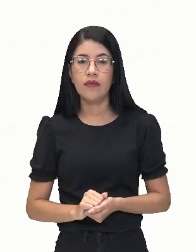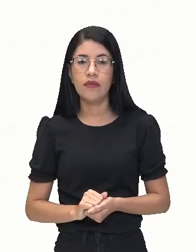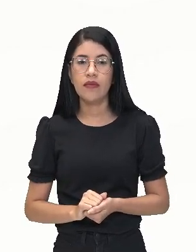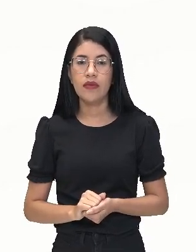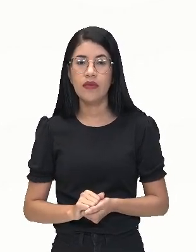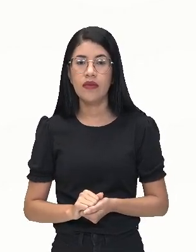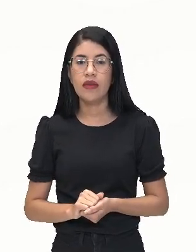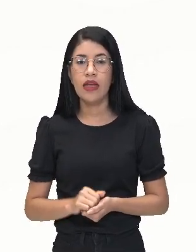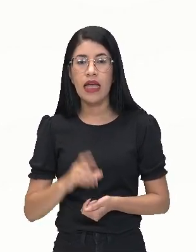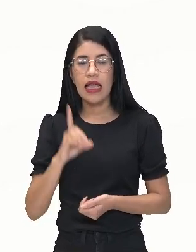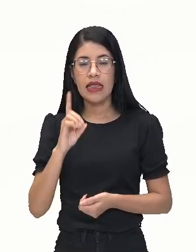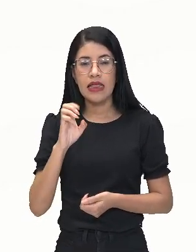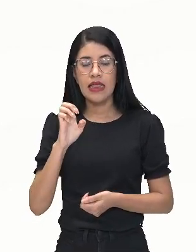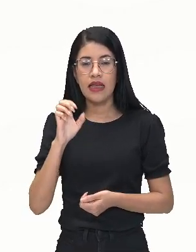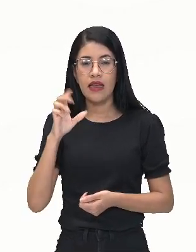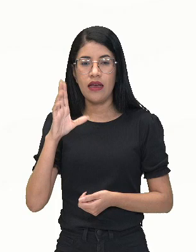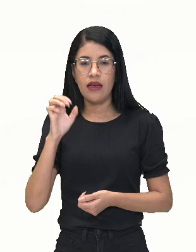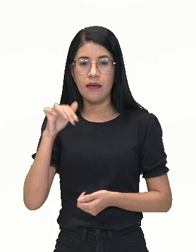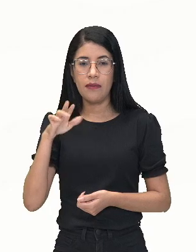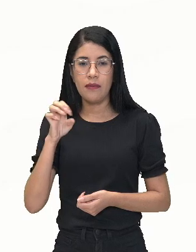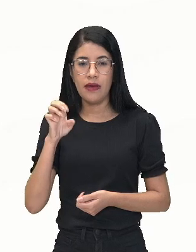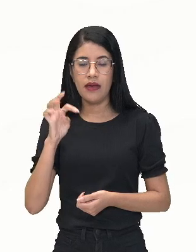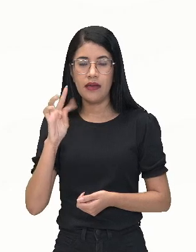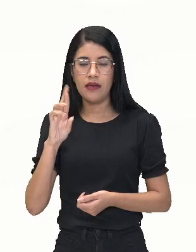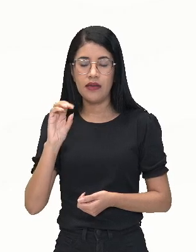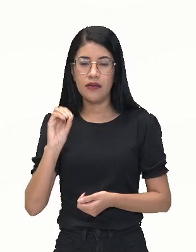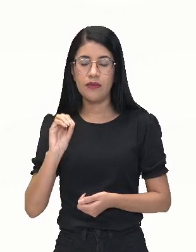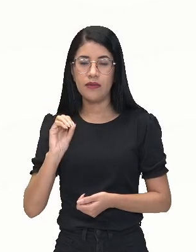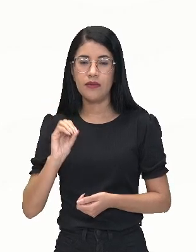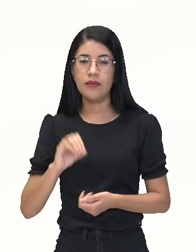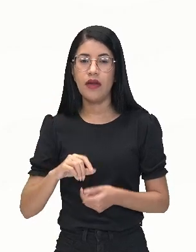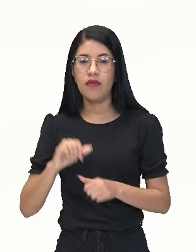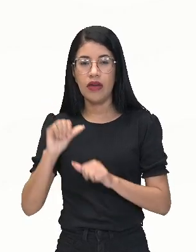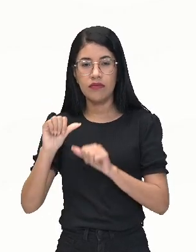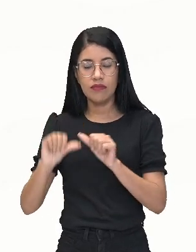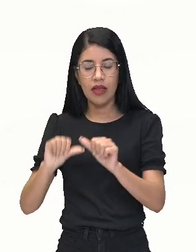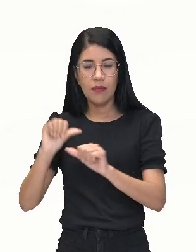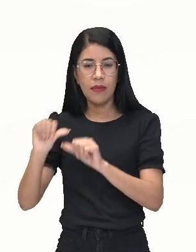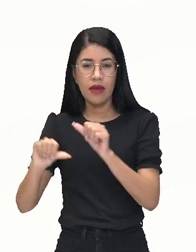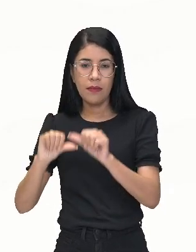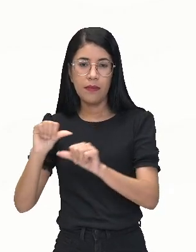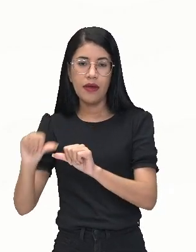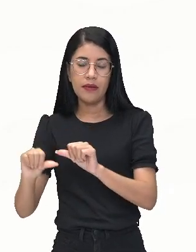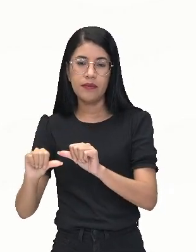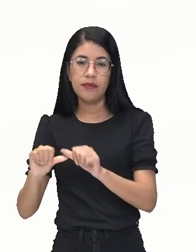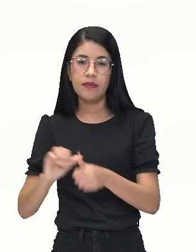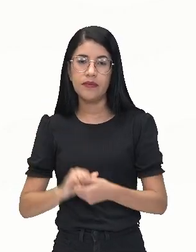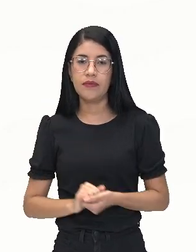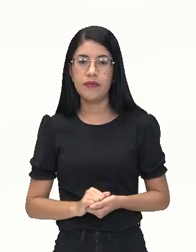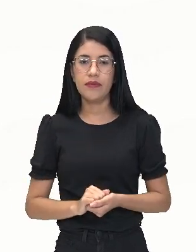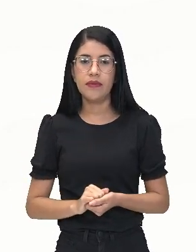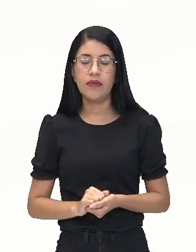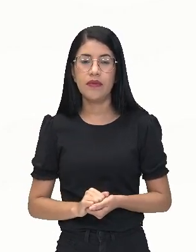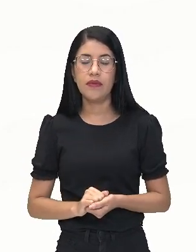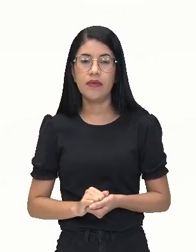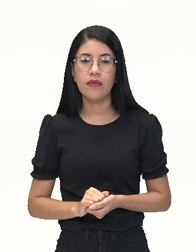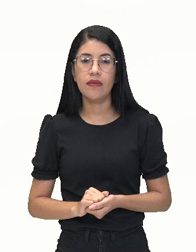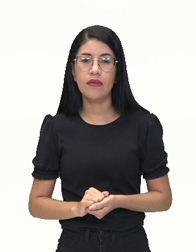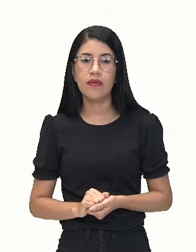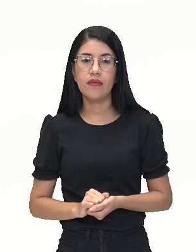100 decâmetros, que é igual a 1.000 metros. Não é isso? Nós não vimos isso? Então